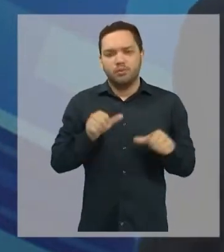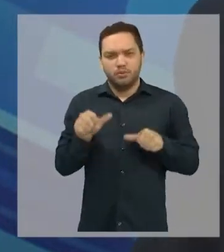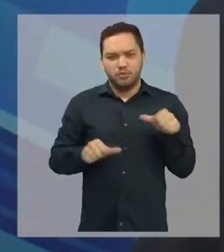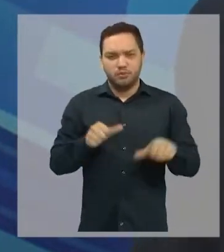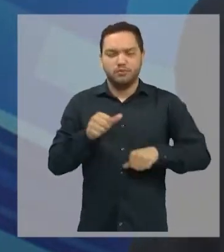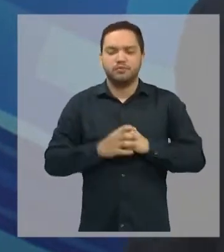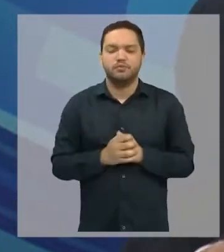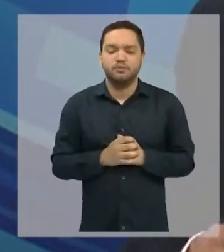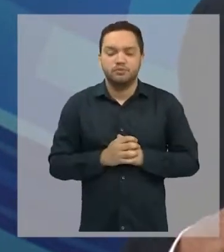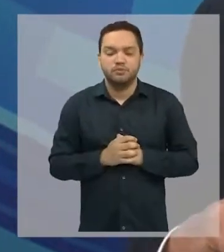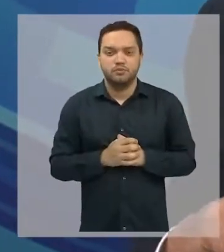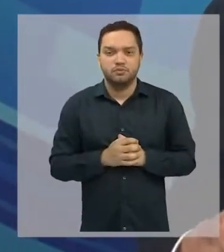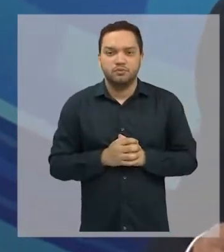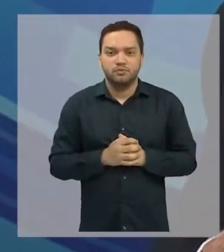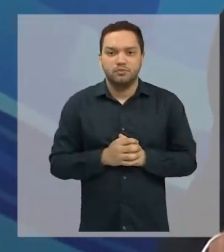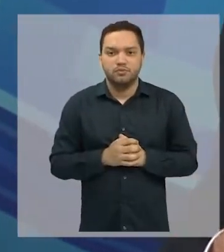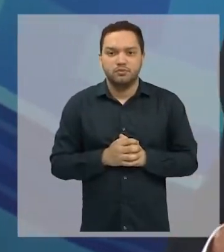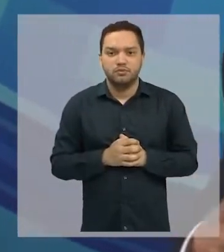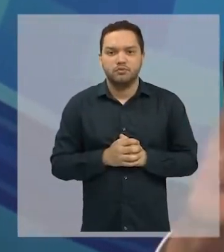Houve uma